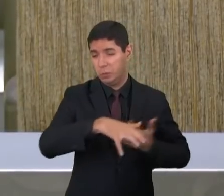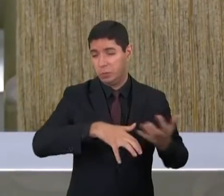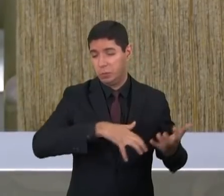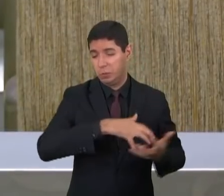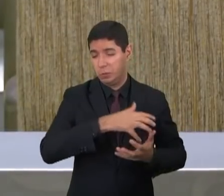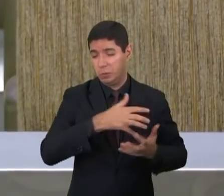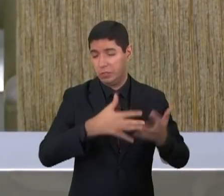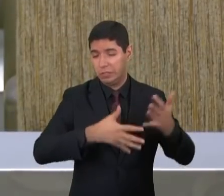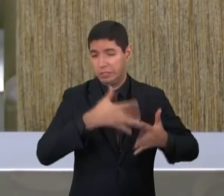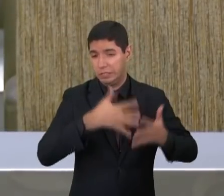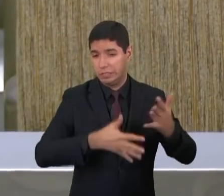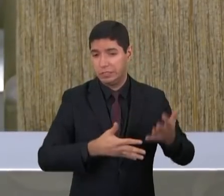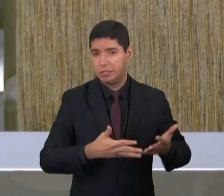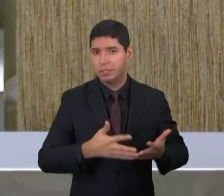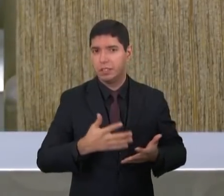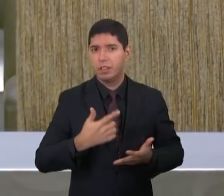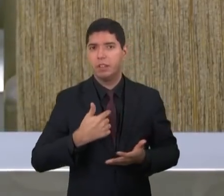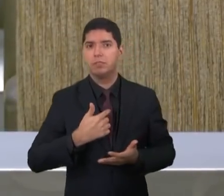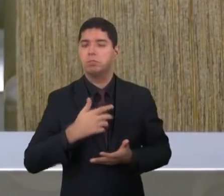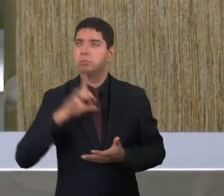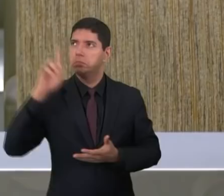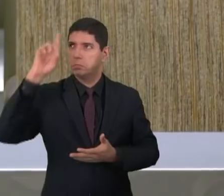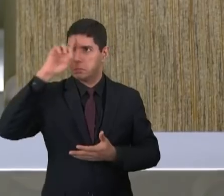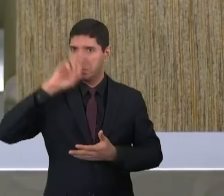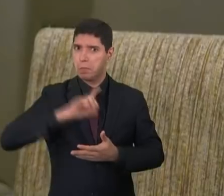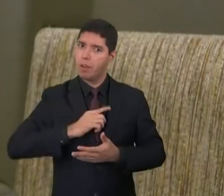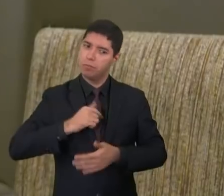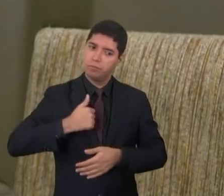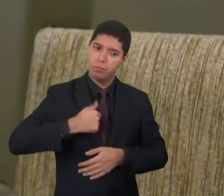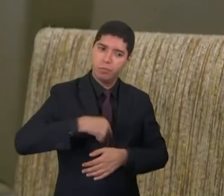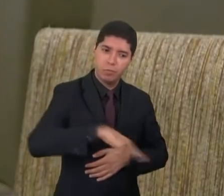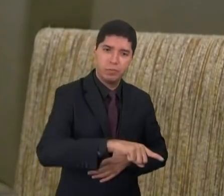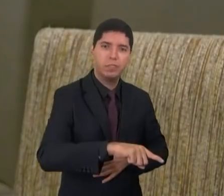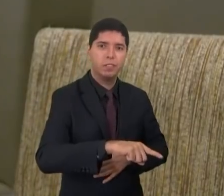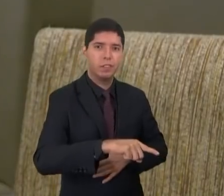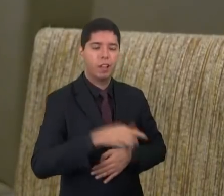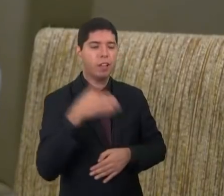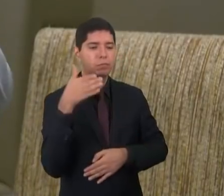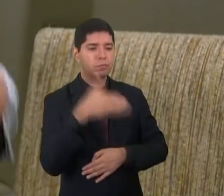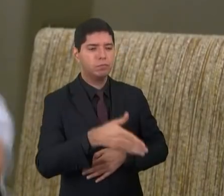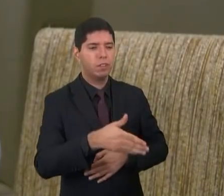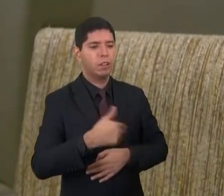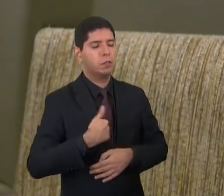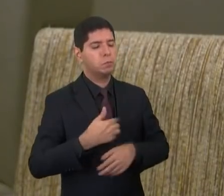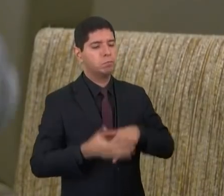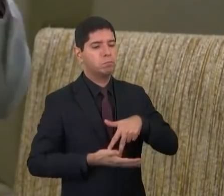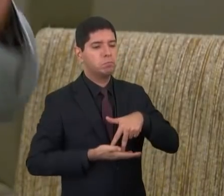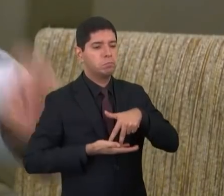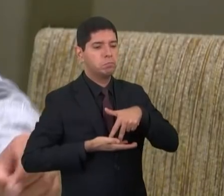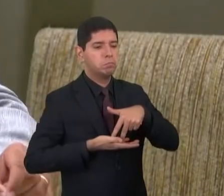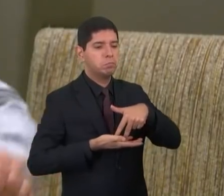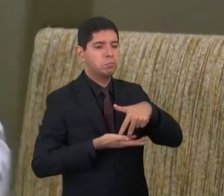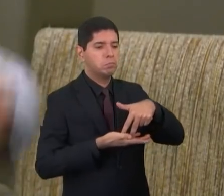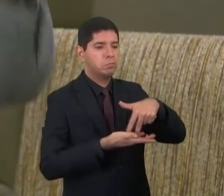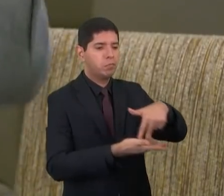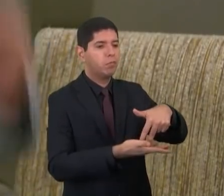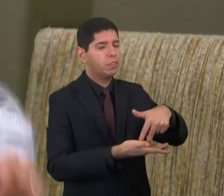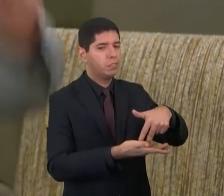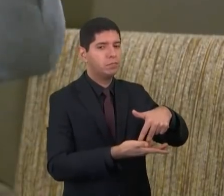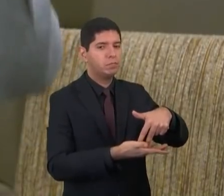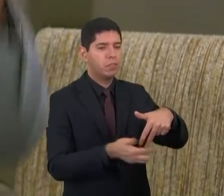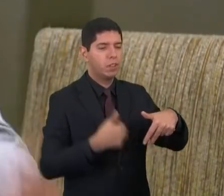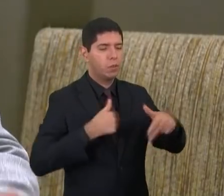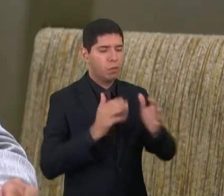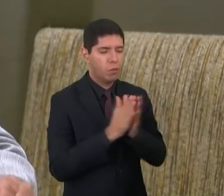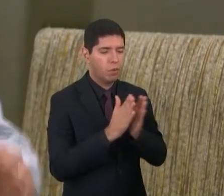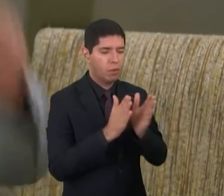lá, exaltado por Deus, exaltada por Deus, vai chegar, vai orar, e o